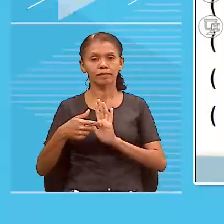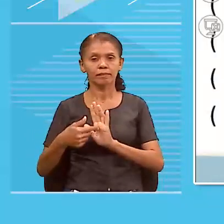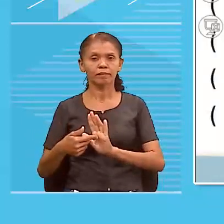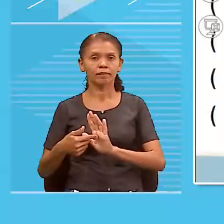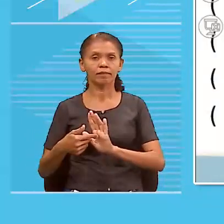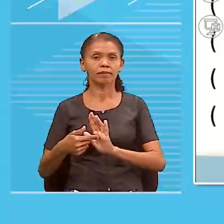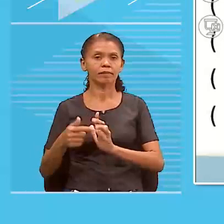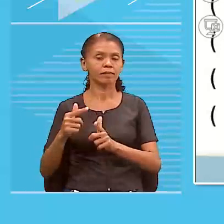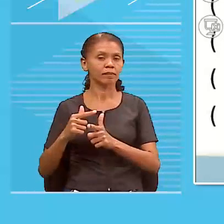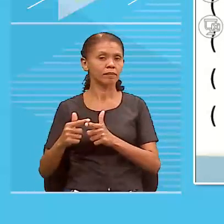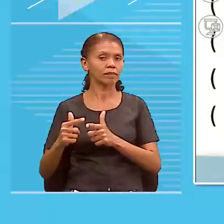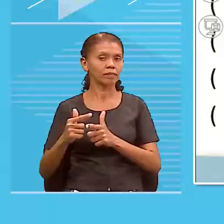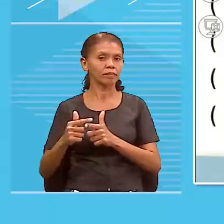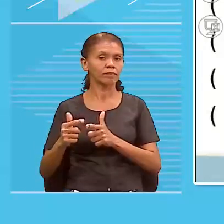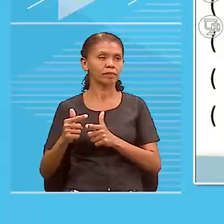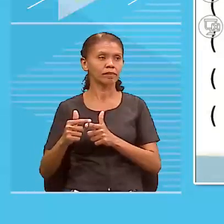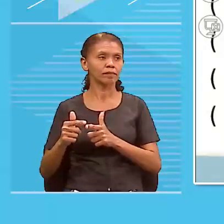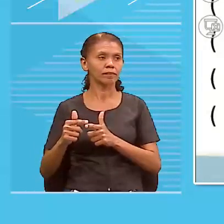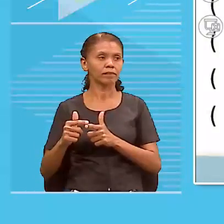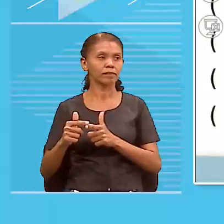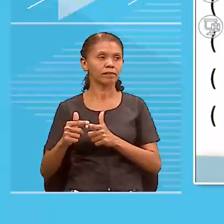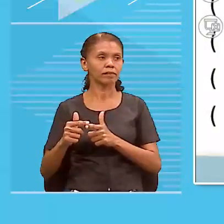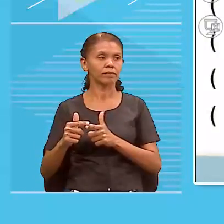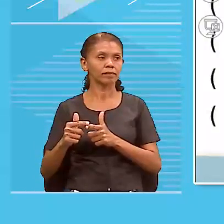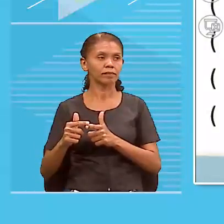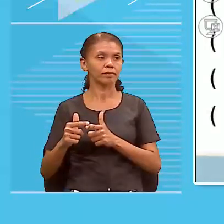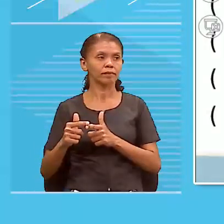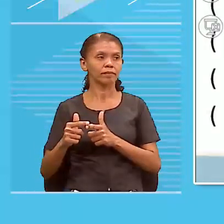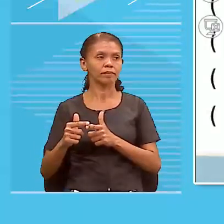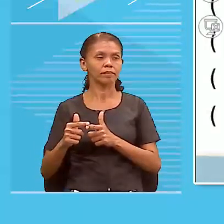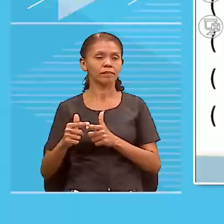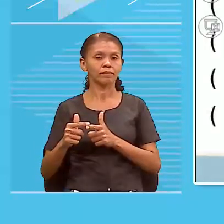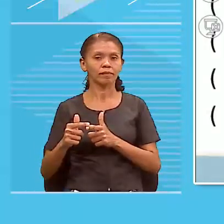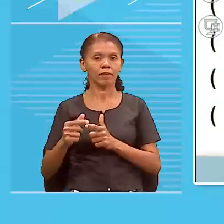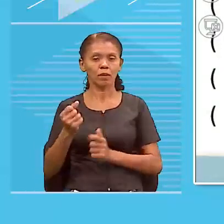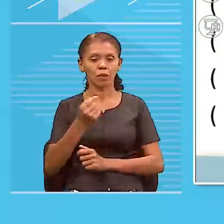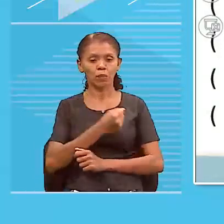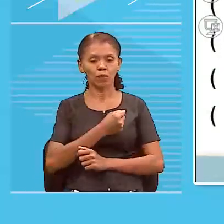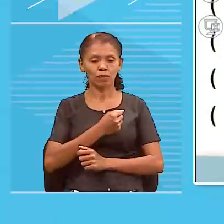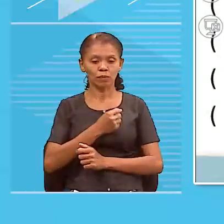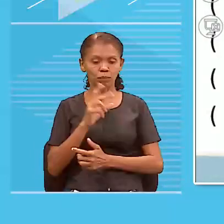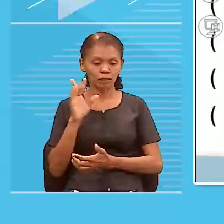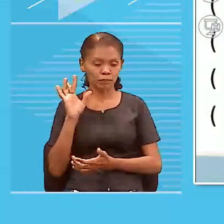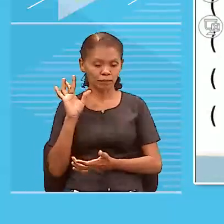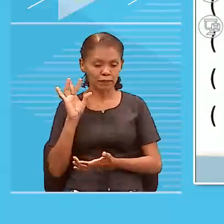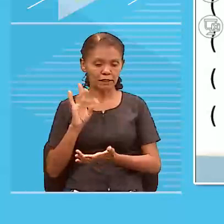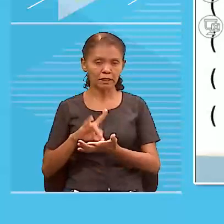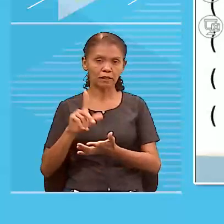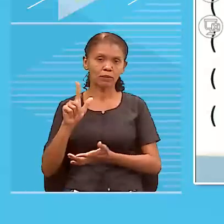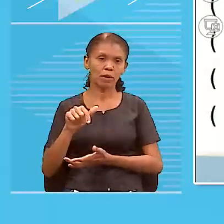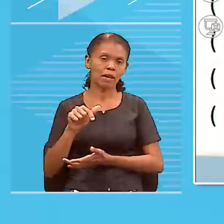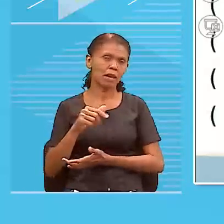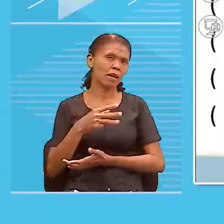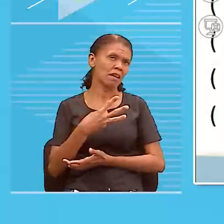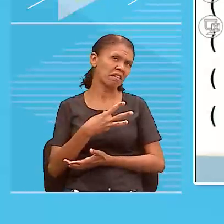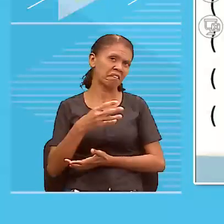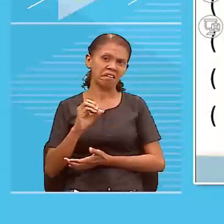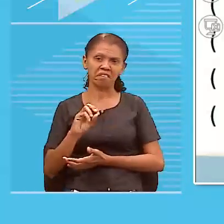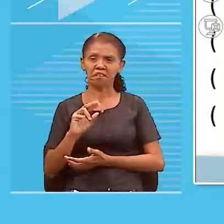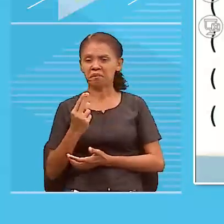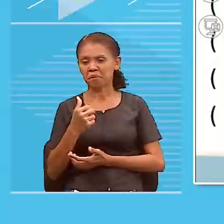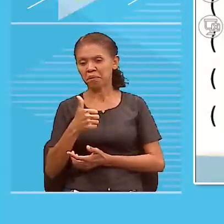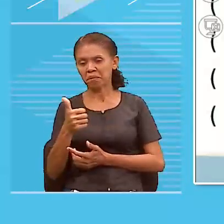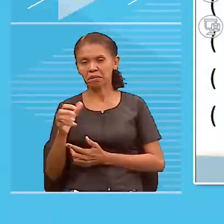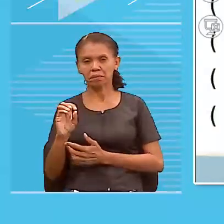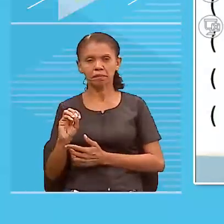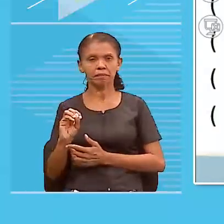situação onde ele Diga que o número exato É 310 ir